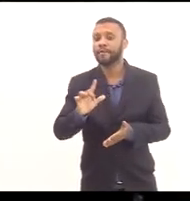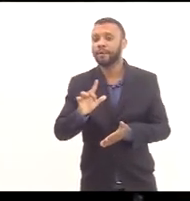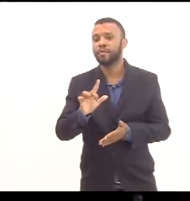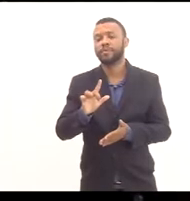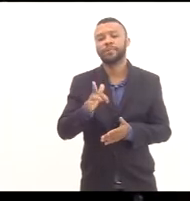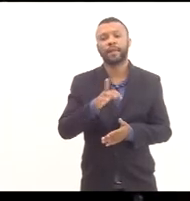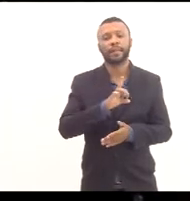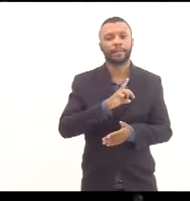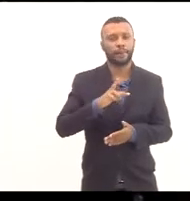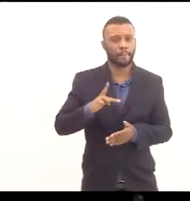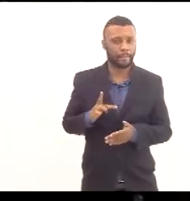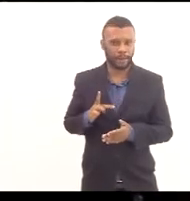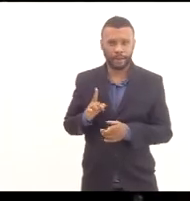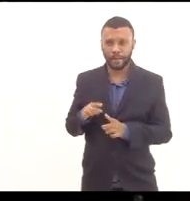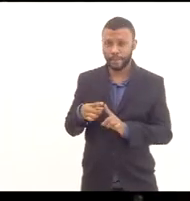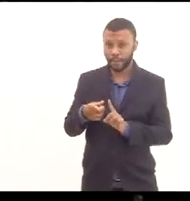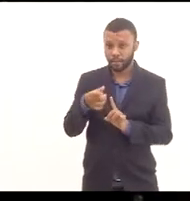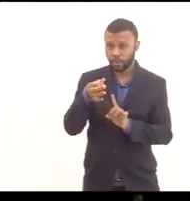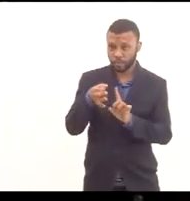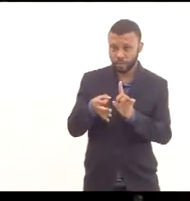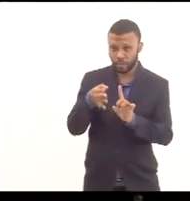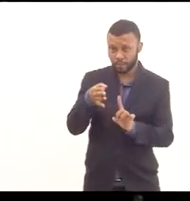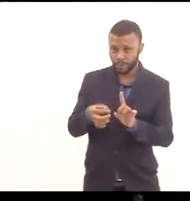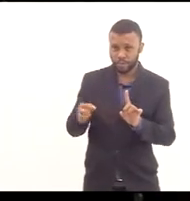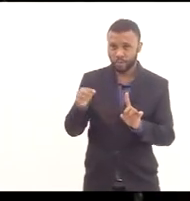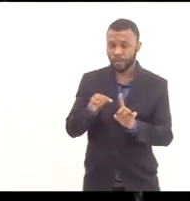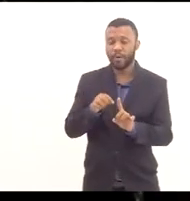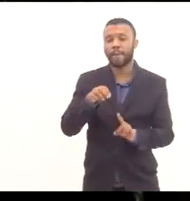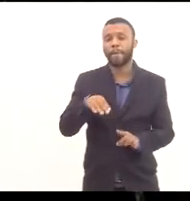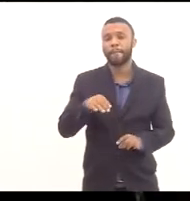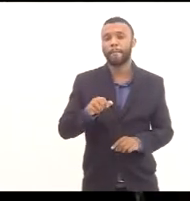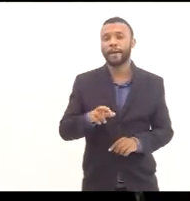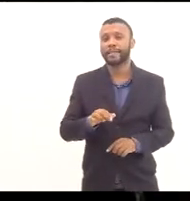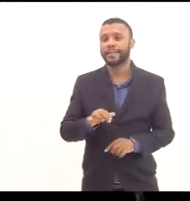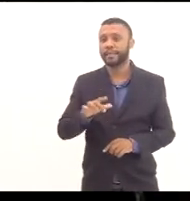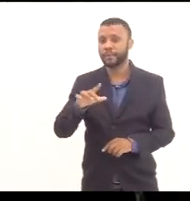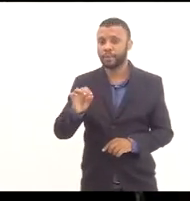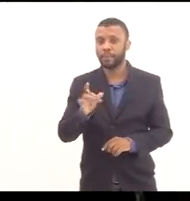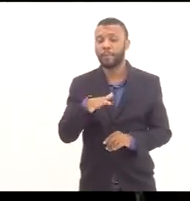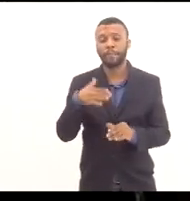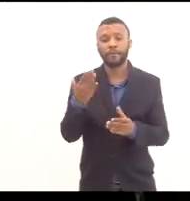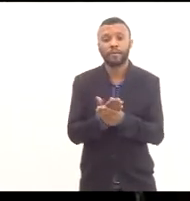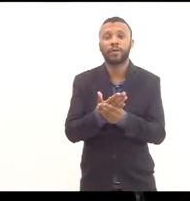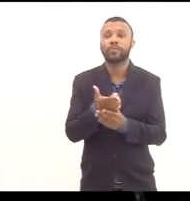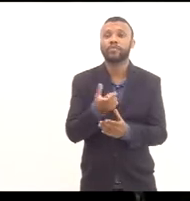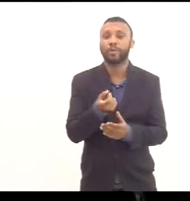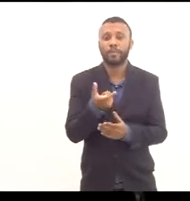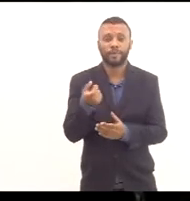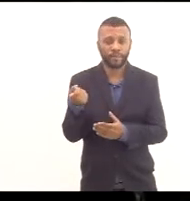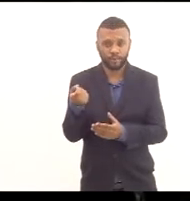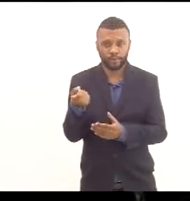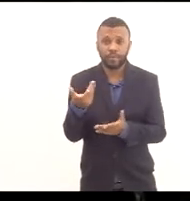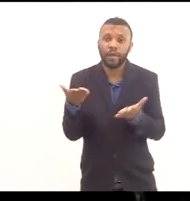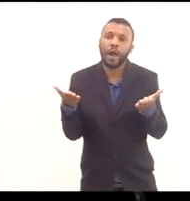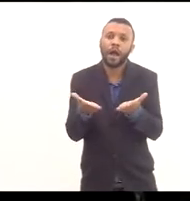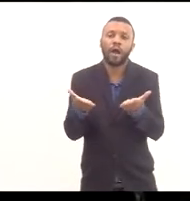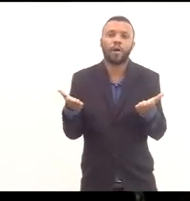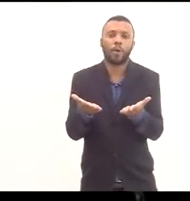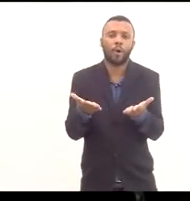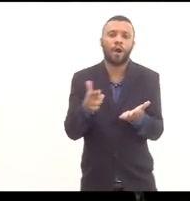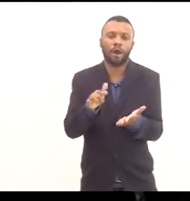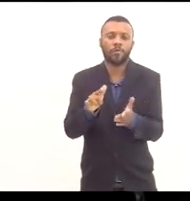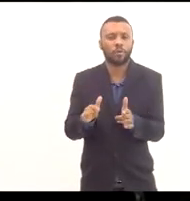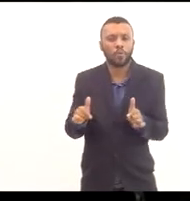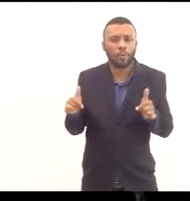é com o defensor Marcílio é uma ação de 2020 e que agora que foi